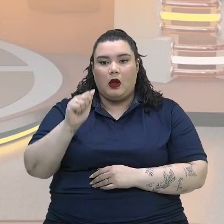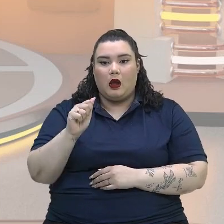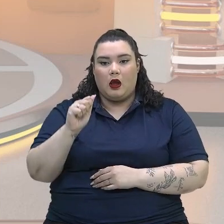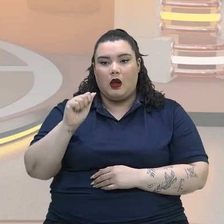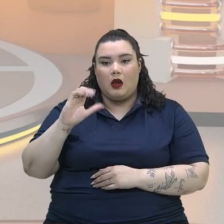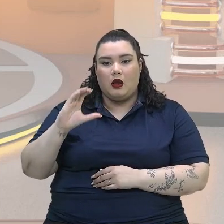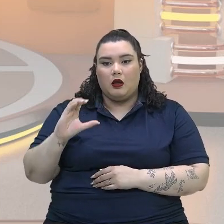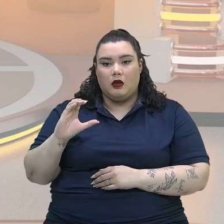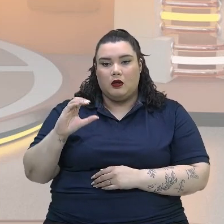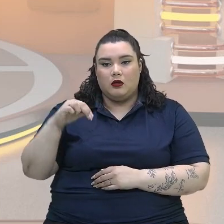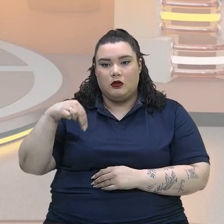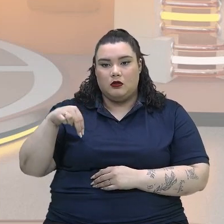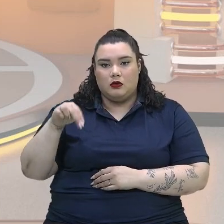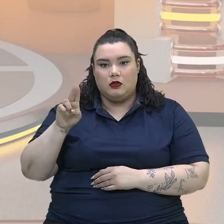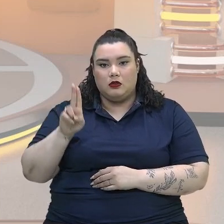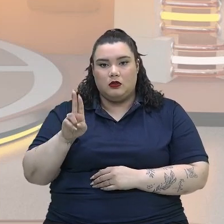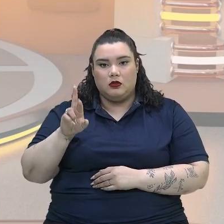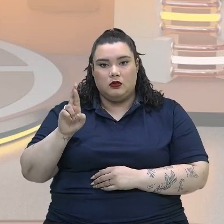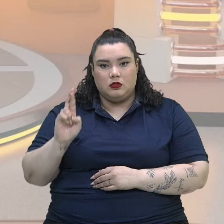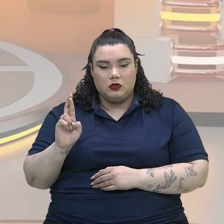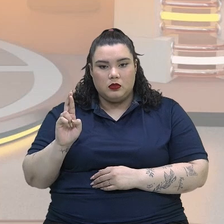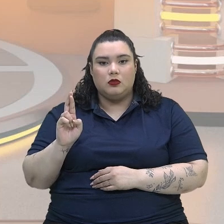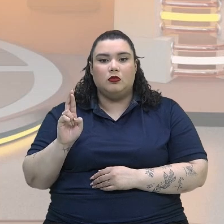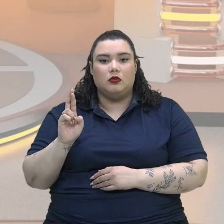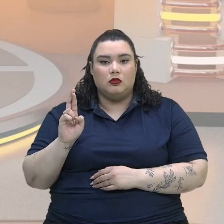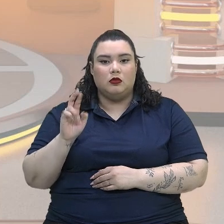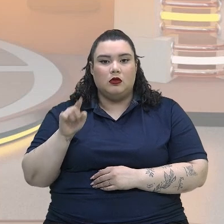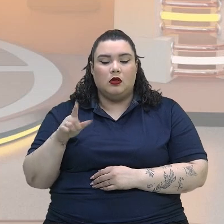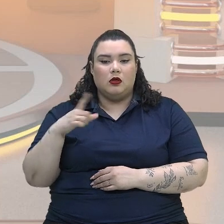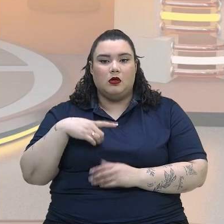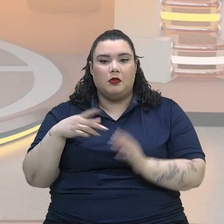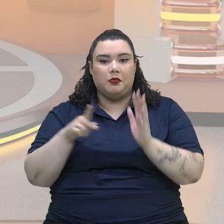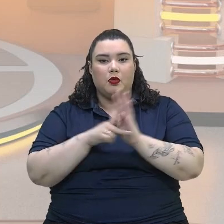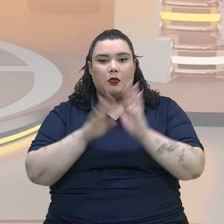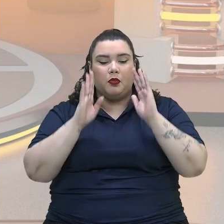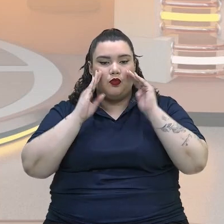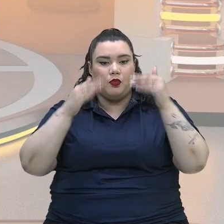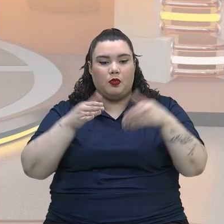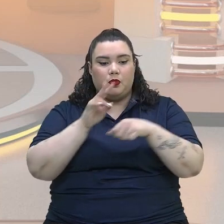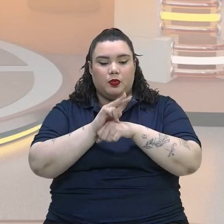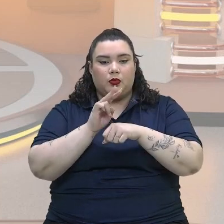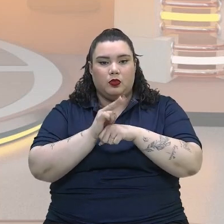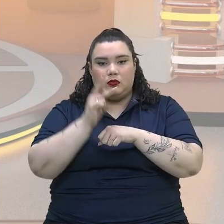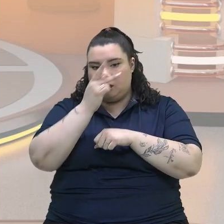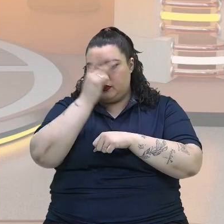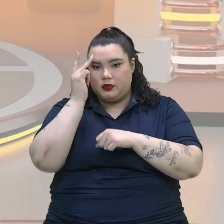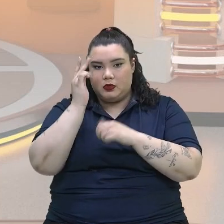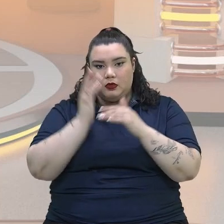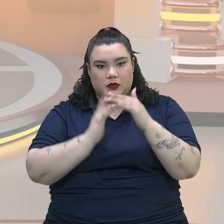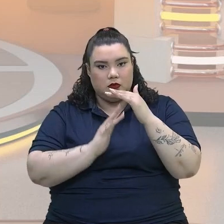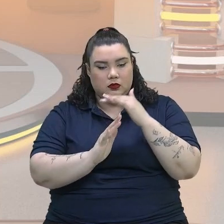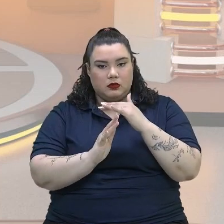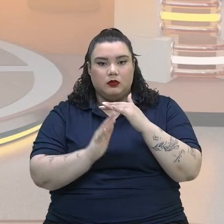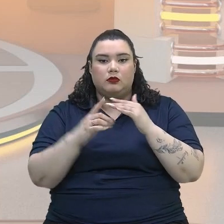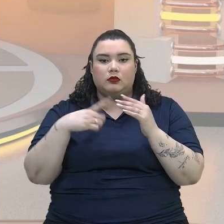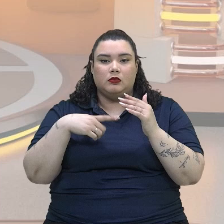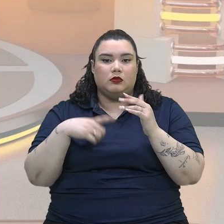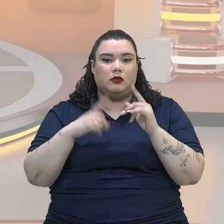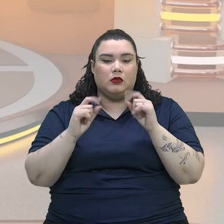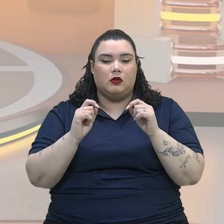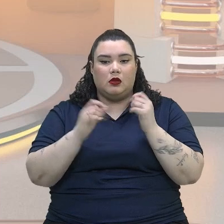ação, o Alto Comissariado das Nações Unidas para Refugiados, protege refugiados,